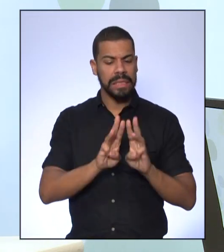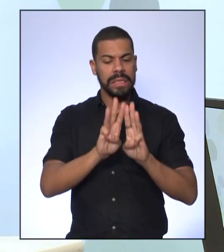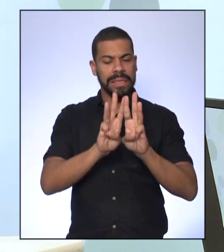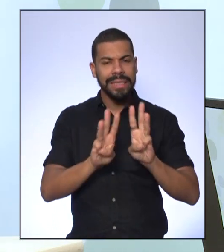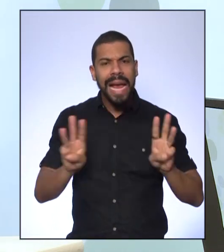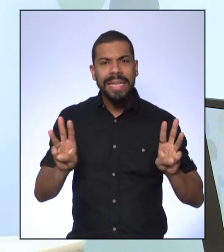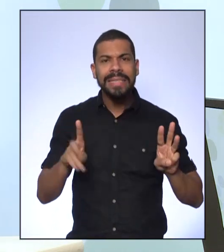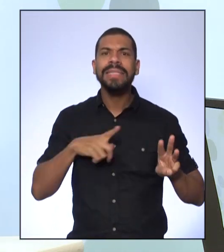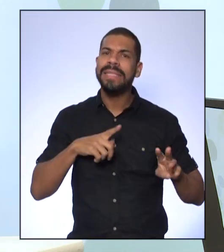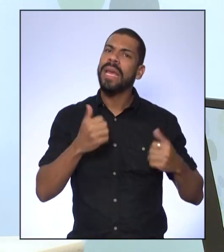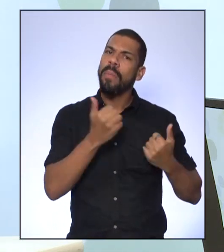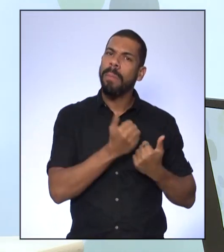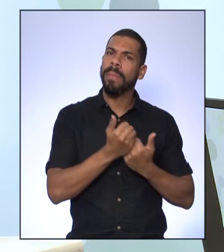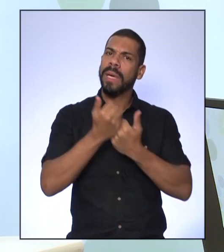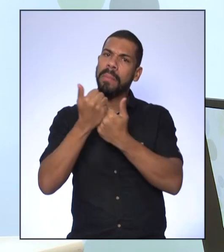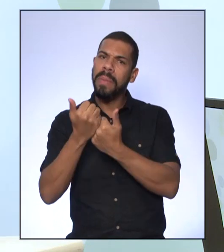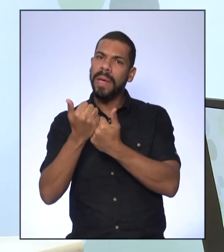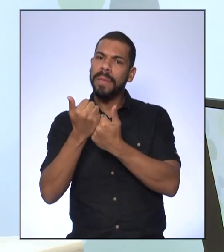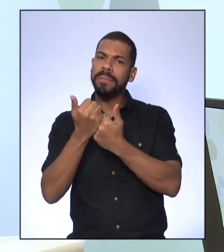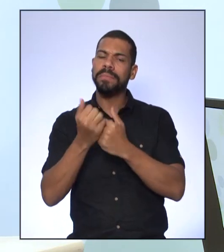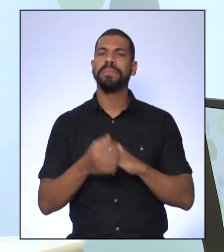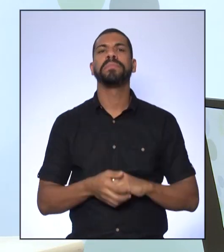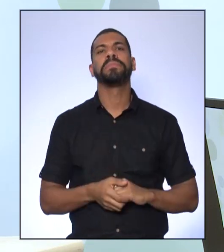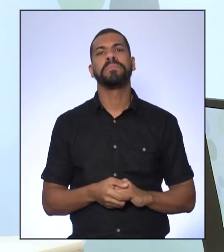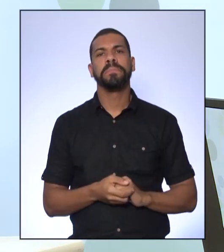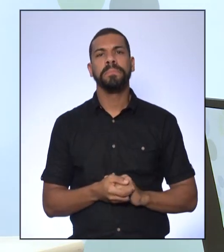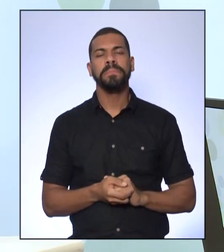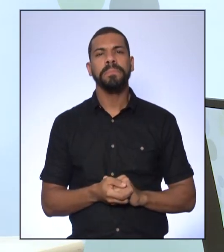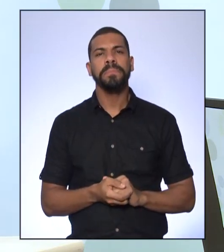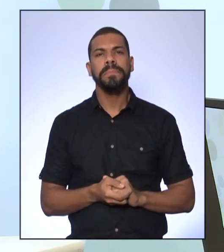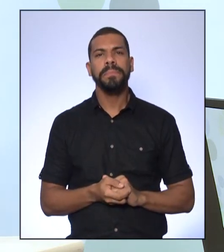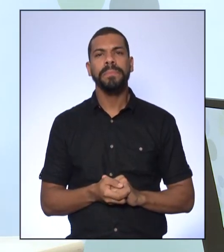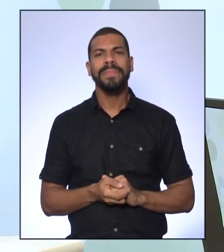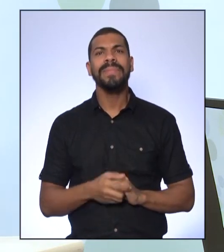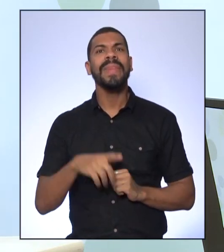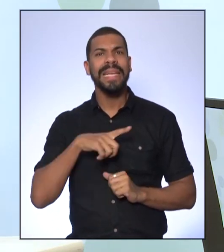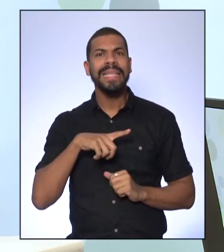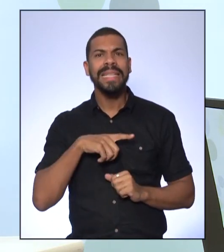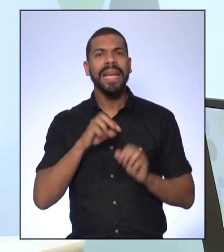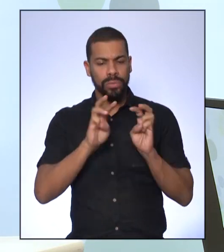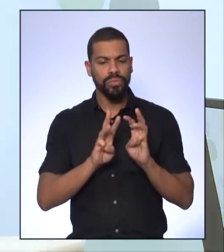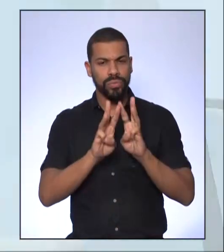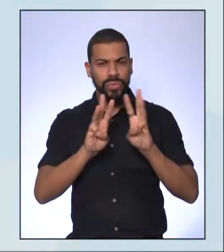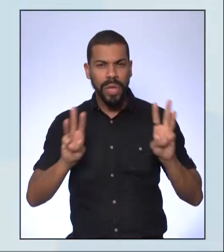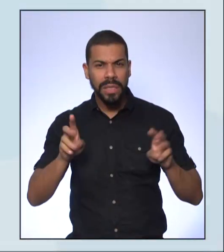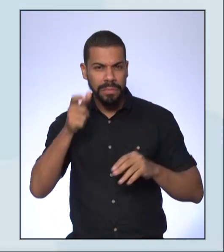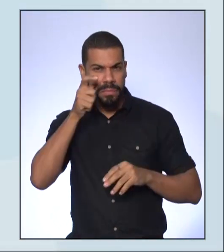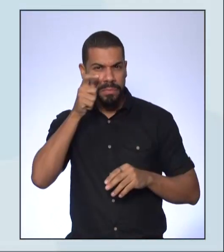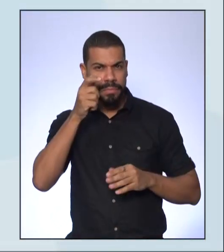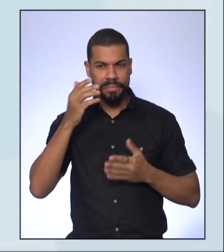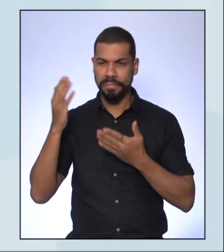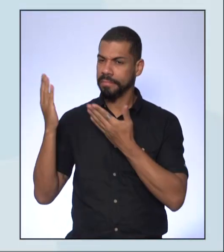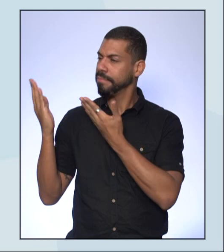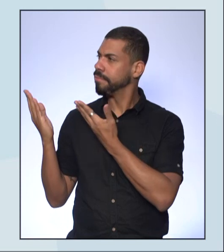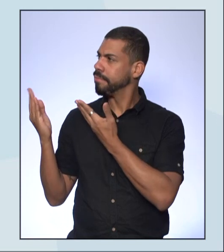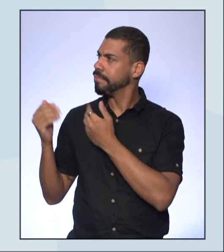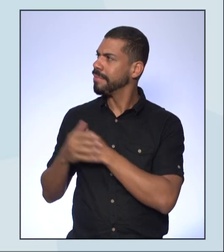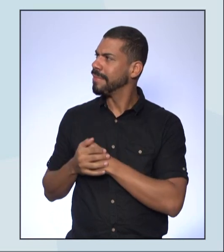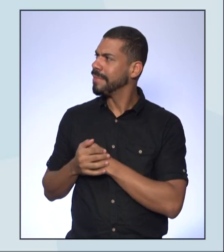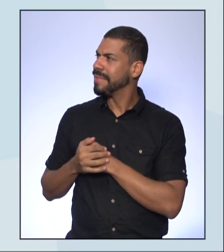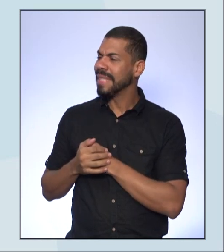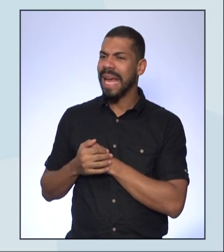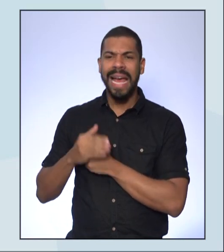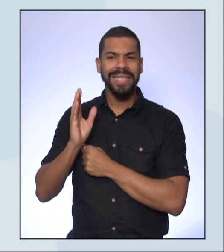campanha, além de ter uma campanha, que eu vou falar um pouquinho para vocês agora, tem lá no site, aí, como vocês podem ver na tela, várias atividades